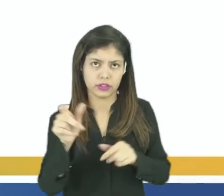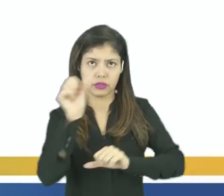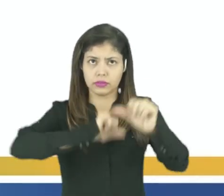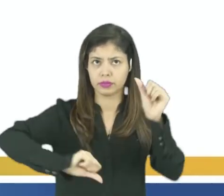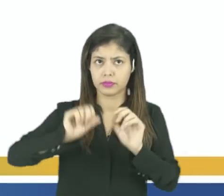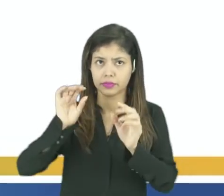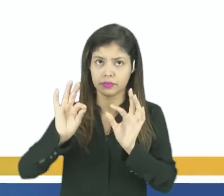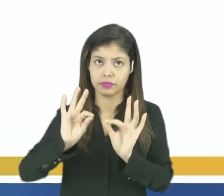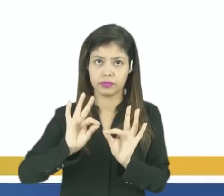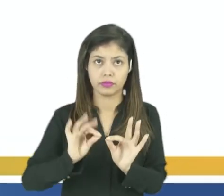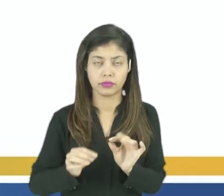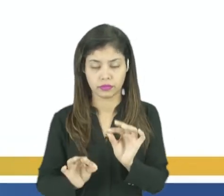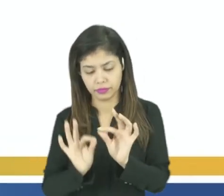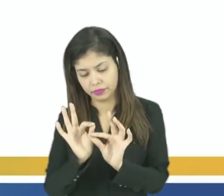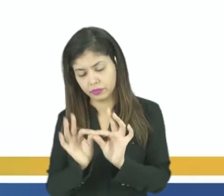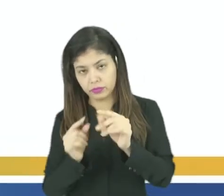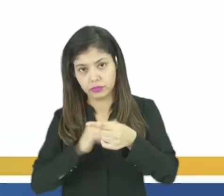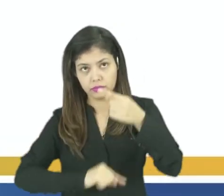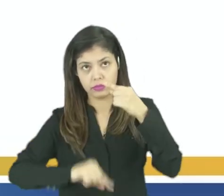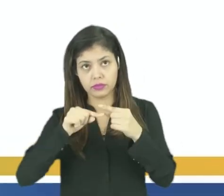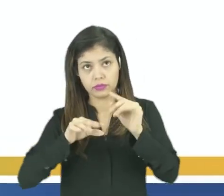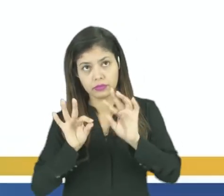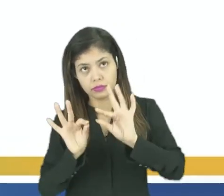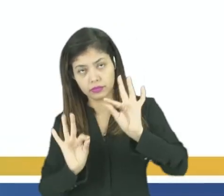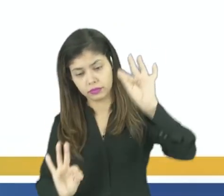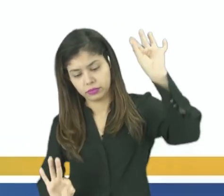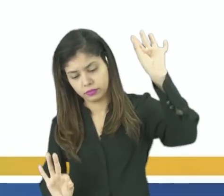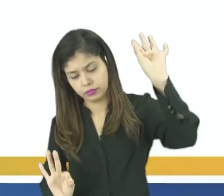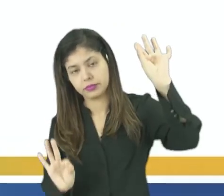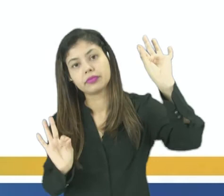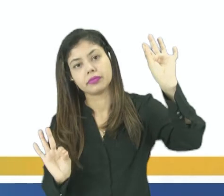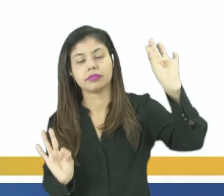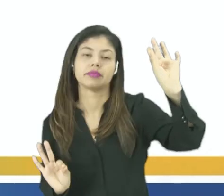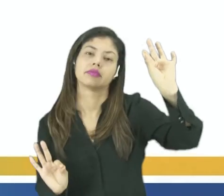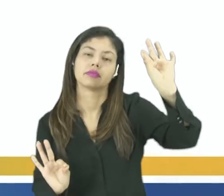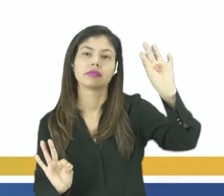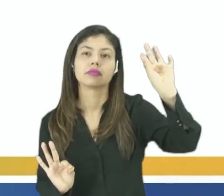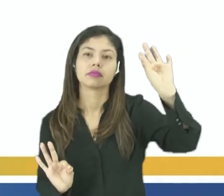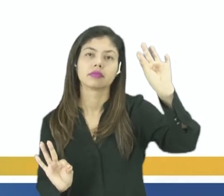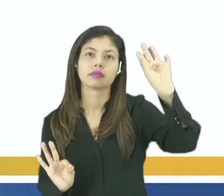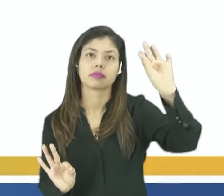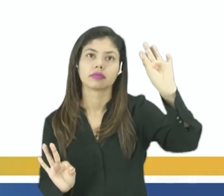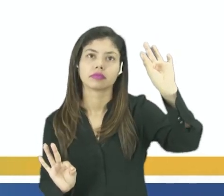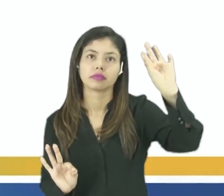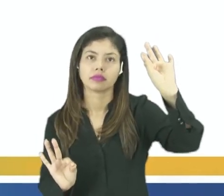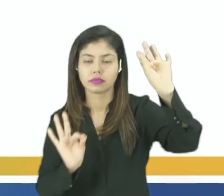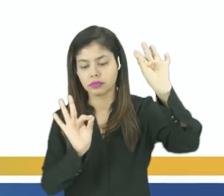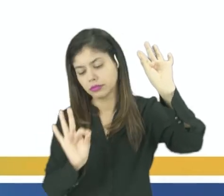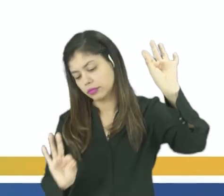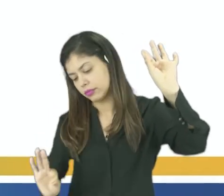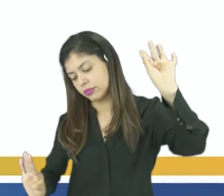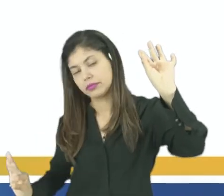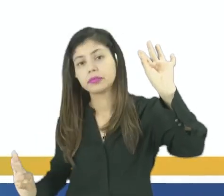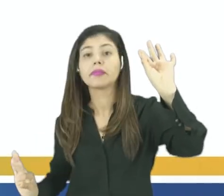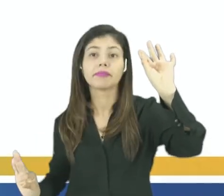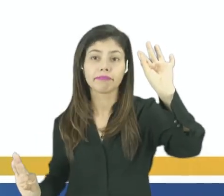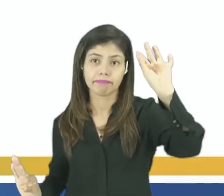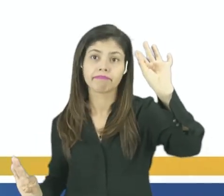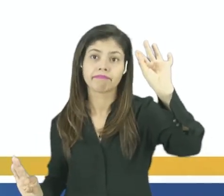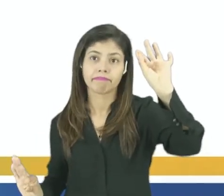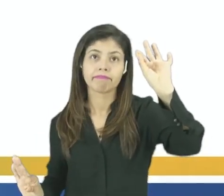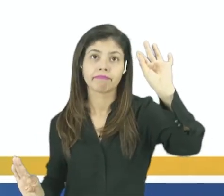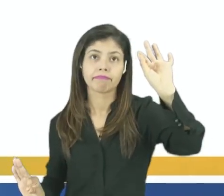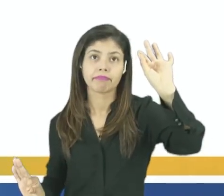maior esse índice de refração aqui, vai se aproximar da reta normal. A reta normal é essa retinha aqui, pessoal. Essa aqui é a superfície, a